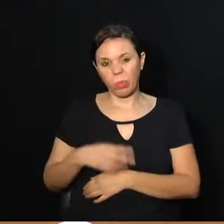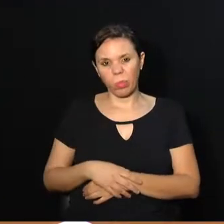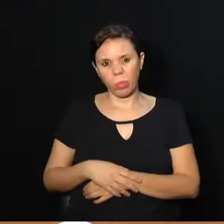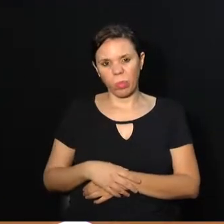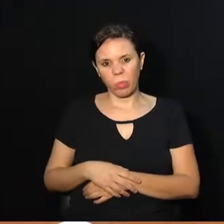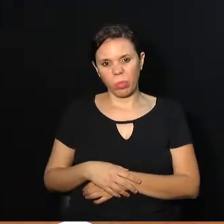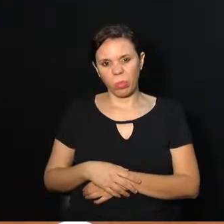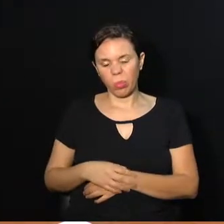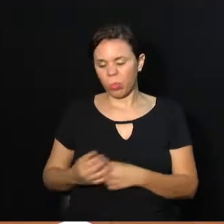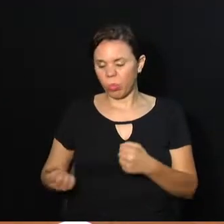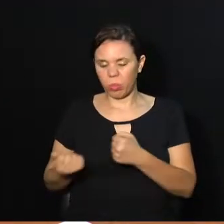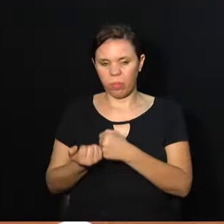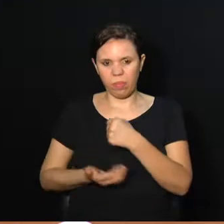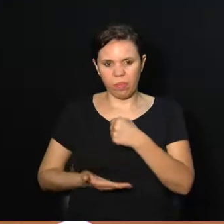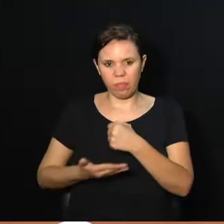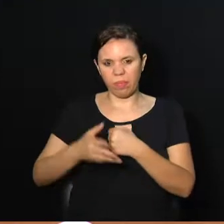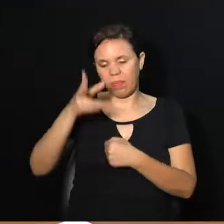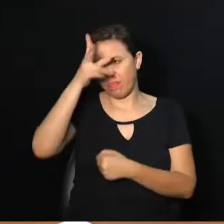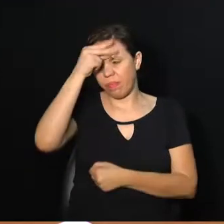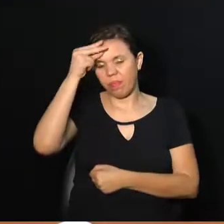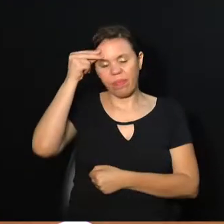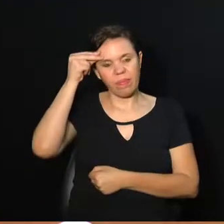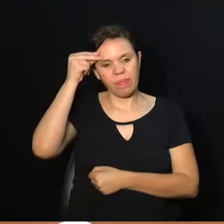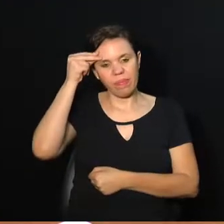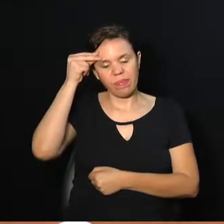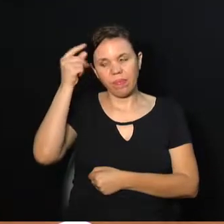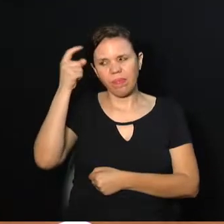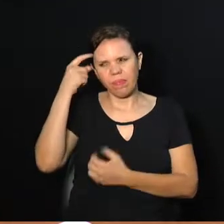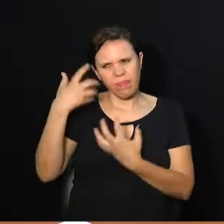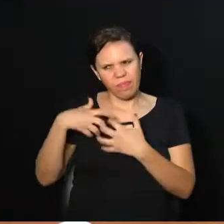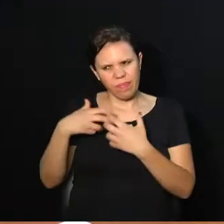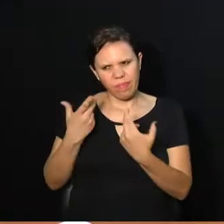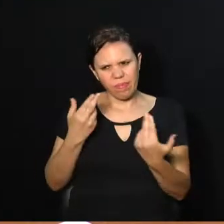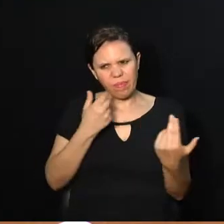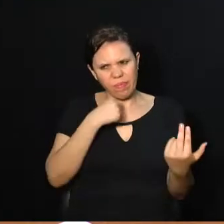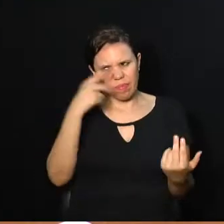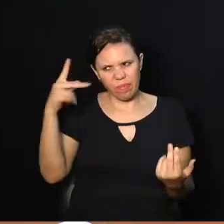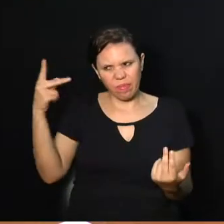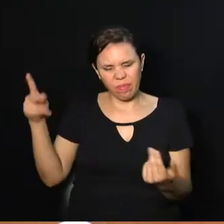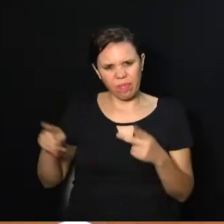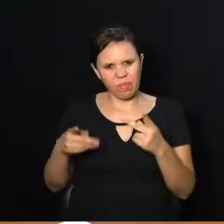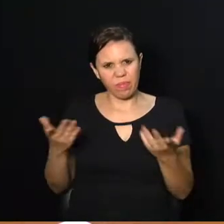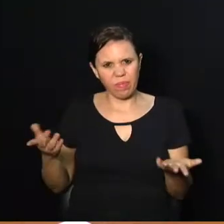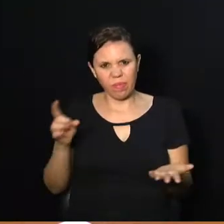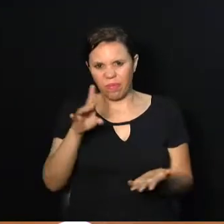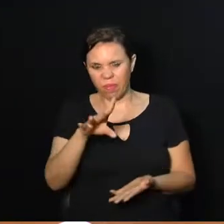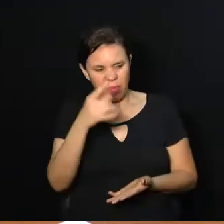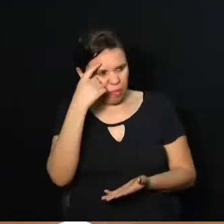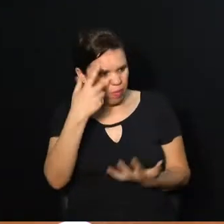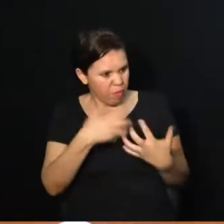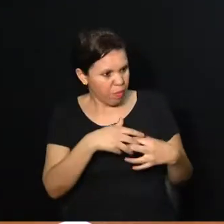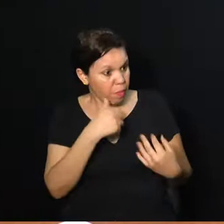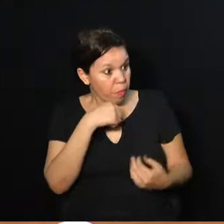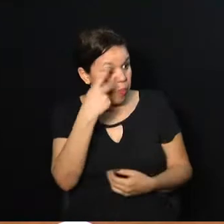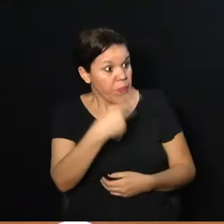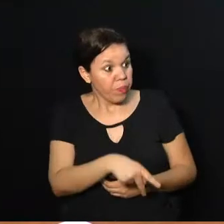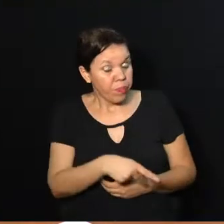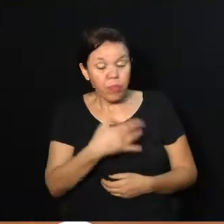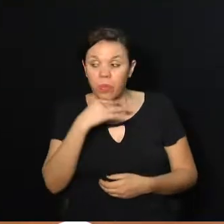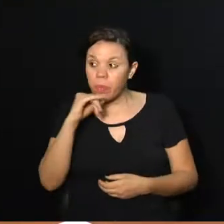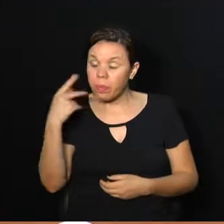base do prefeito, em especial os vereadores da base do prefeito, pensarem um pouco na mãe deles? Por que vocês não pensam na mãe de vocês? Pensa no